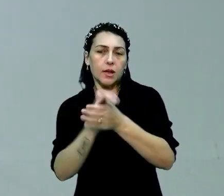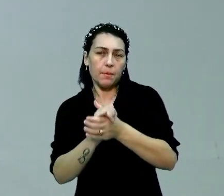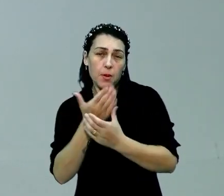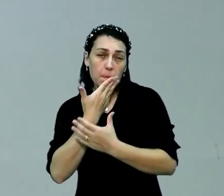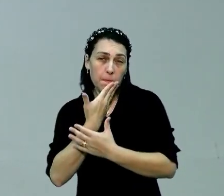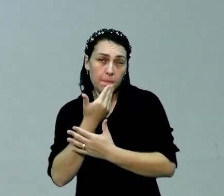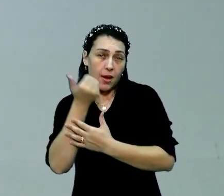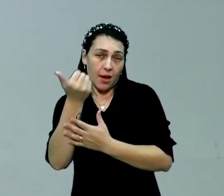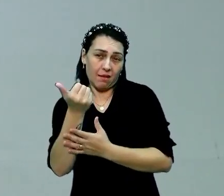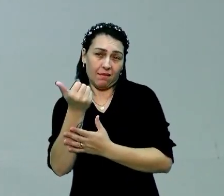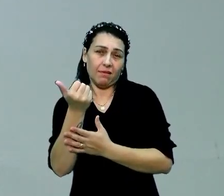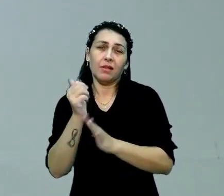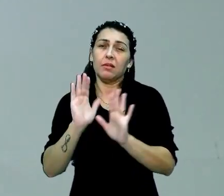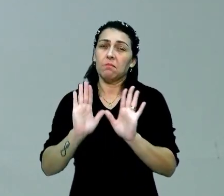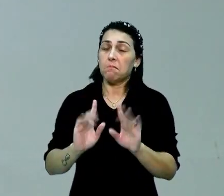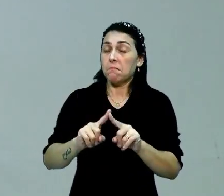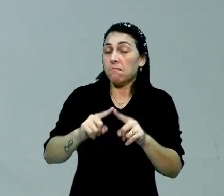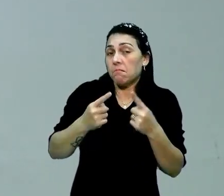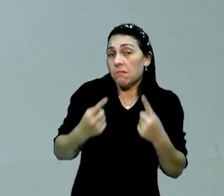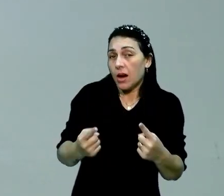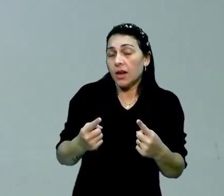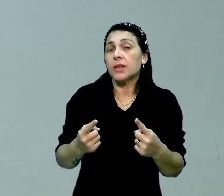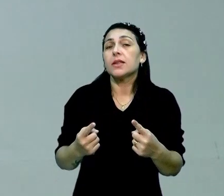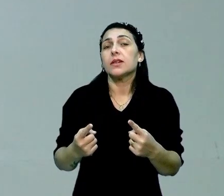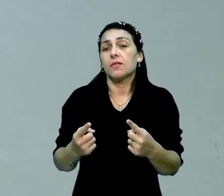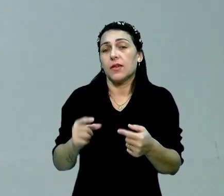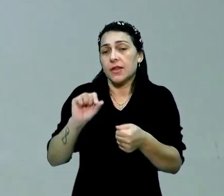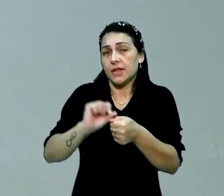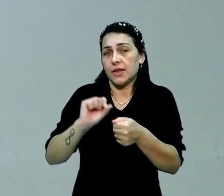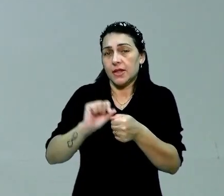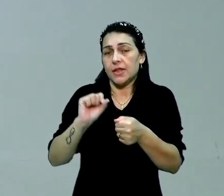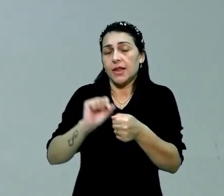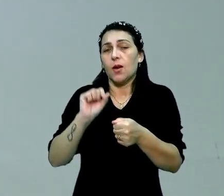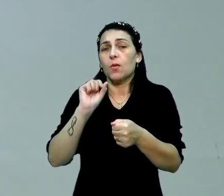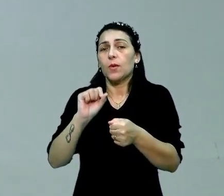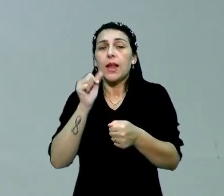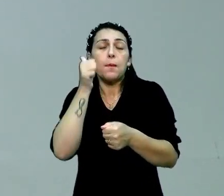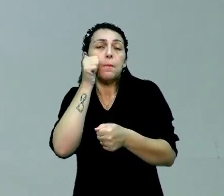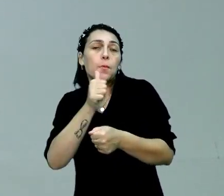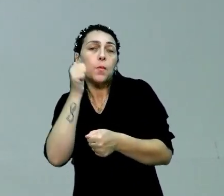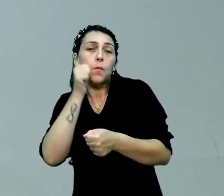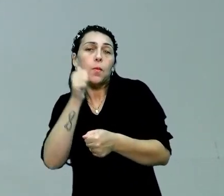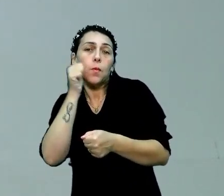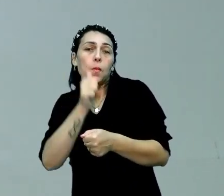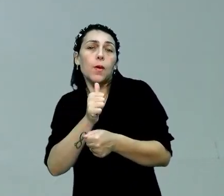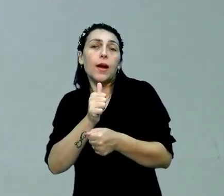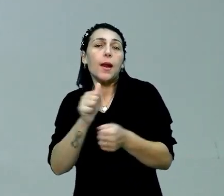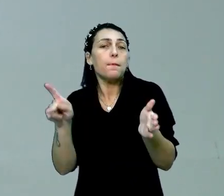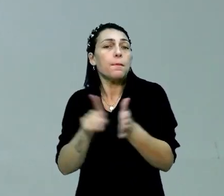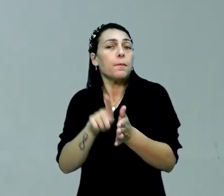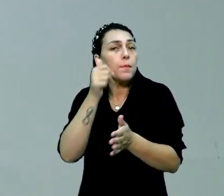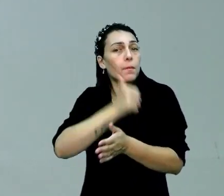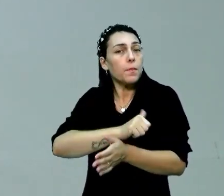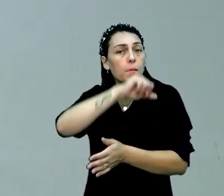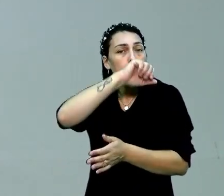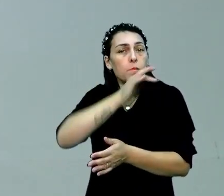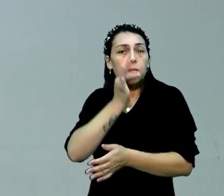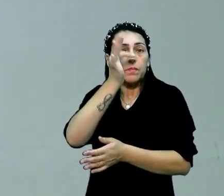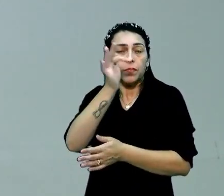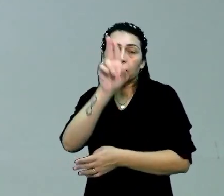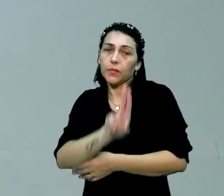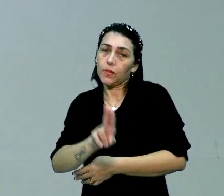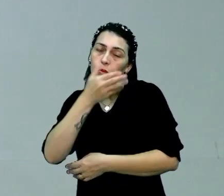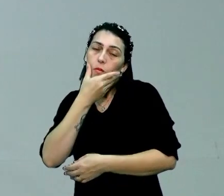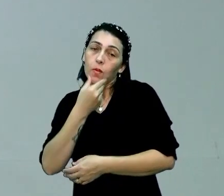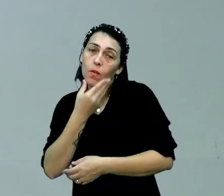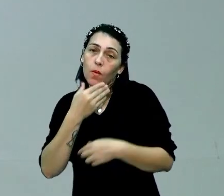melhor, não que isso seja relevante, mas que faziam esse condicionamento da mulher como instrumento também, mas para o uso do homem, que isso não é